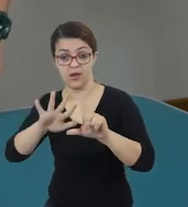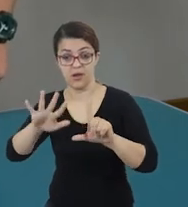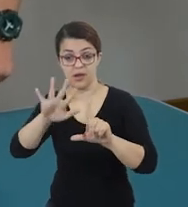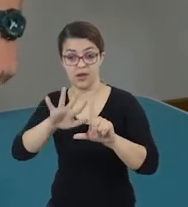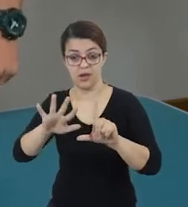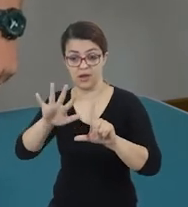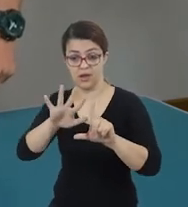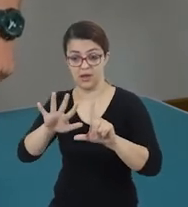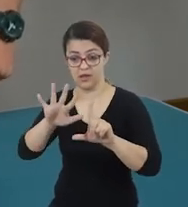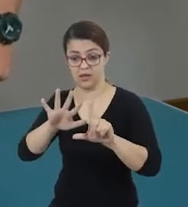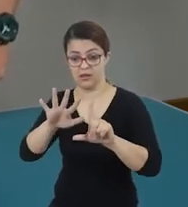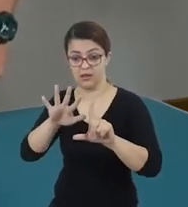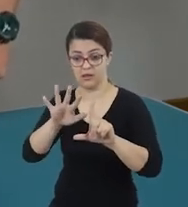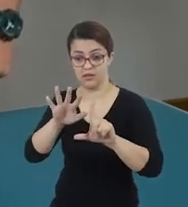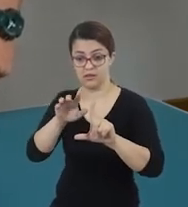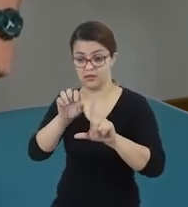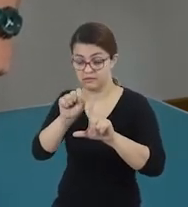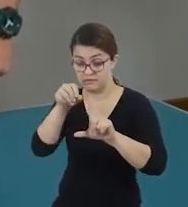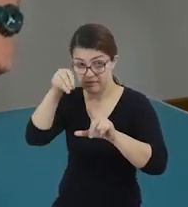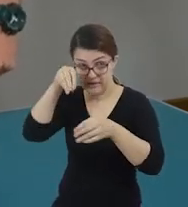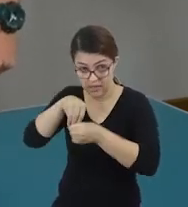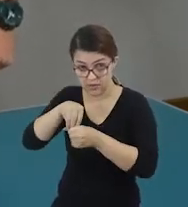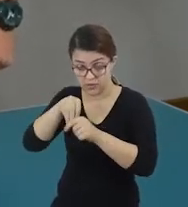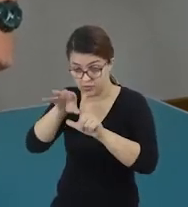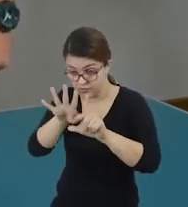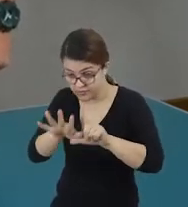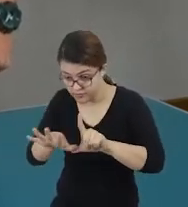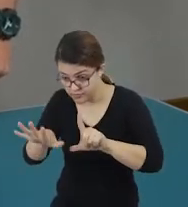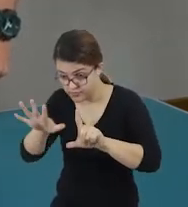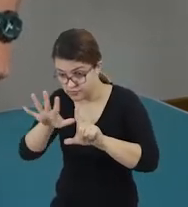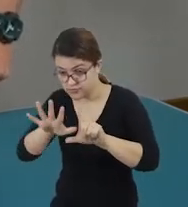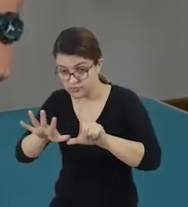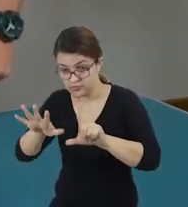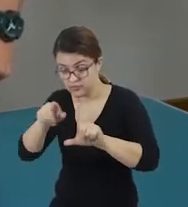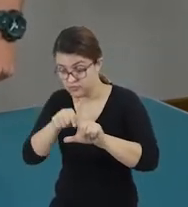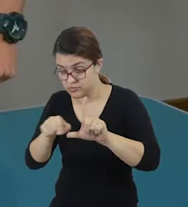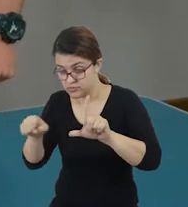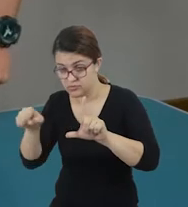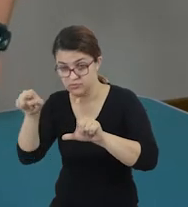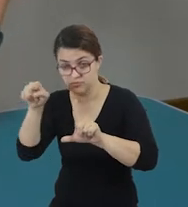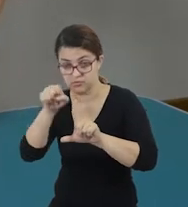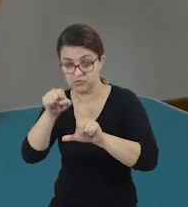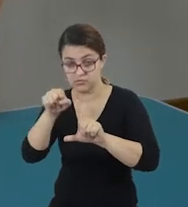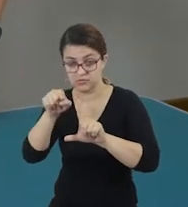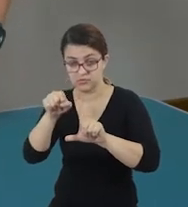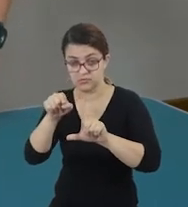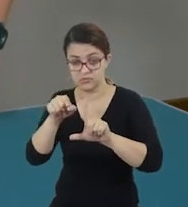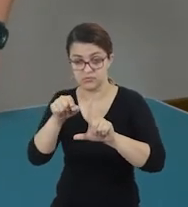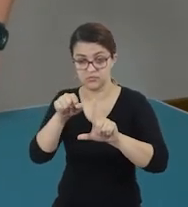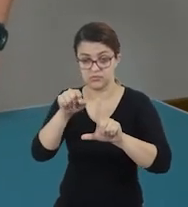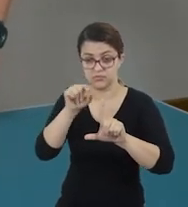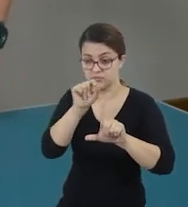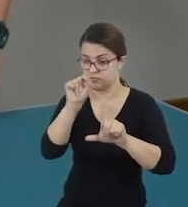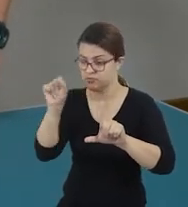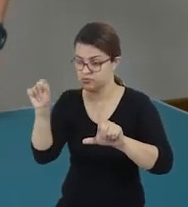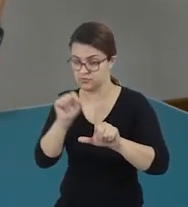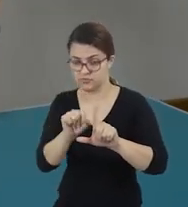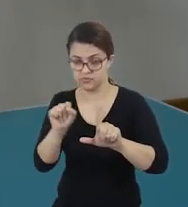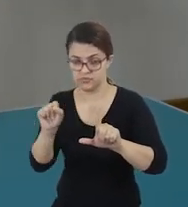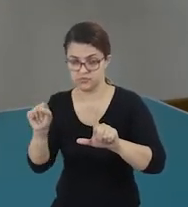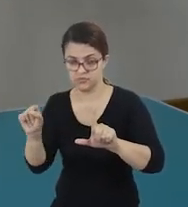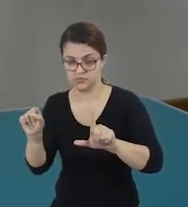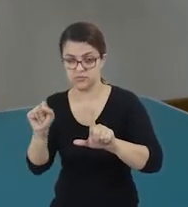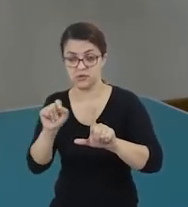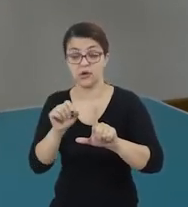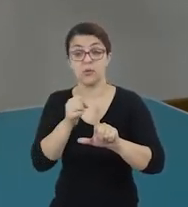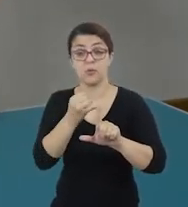ele equivale à medida da superfície, a parte interna, de uma figura geométrica. Em malhas quadriculadas,